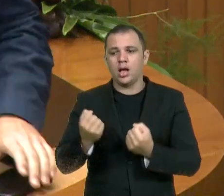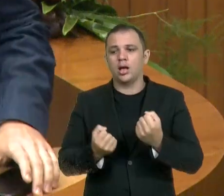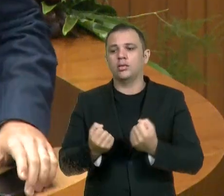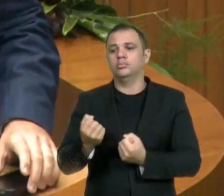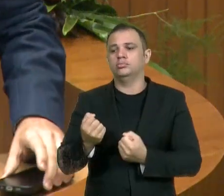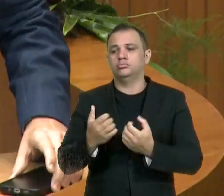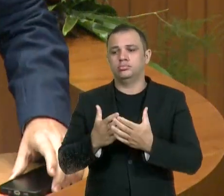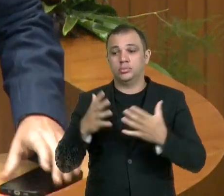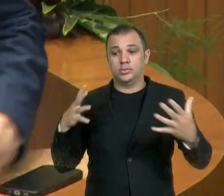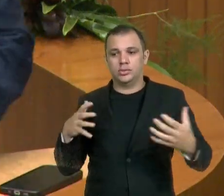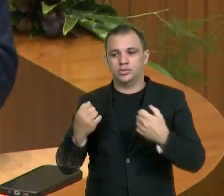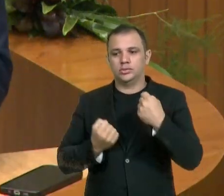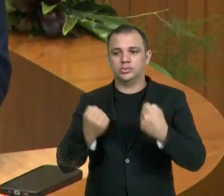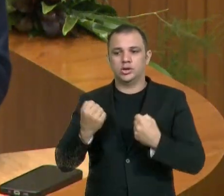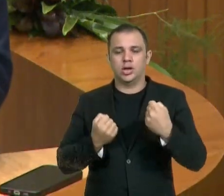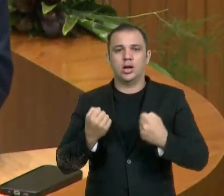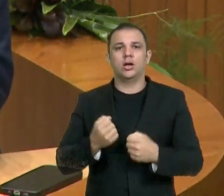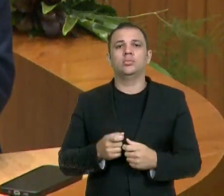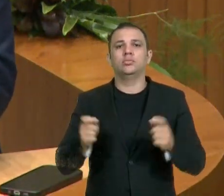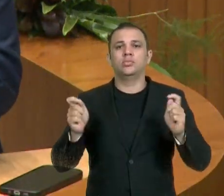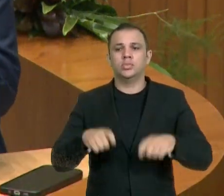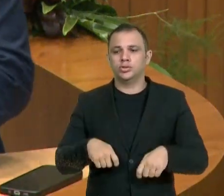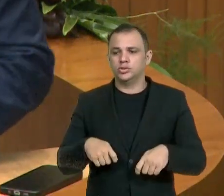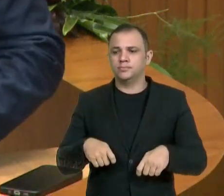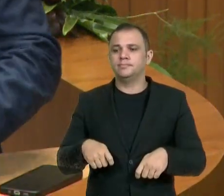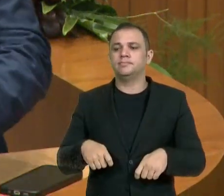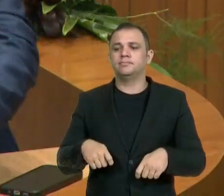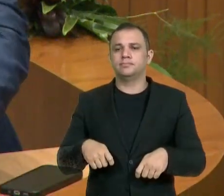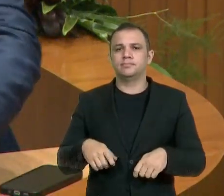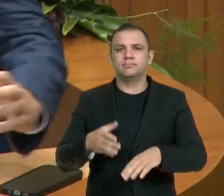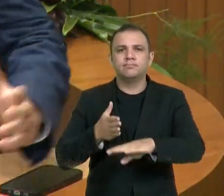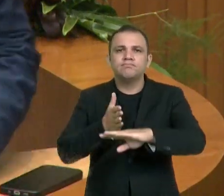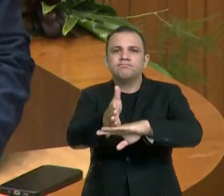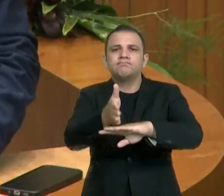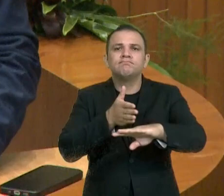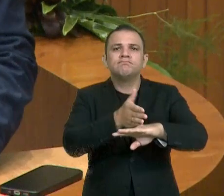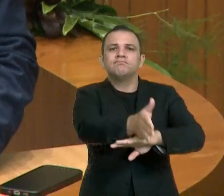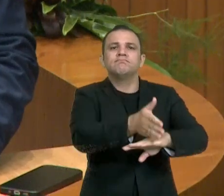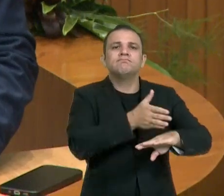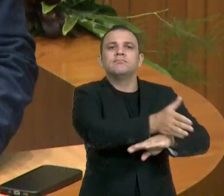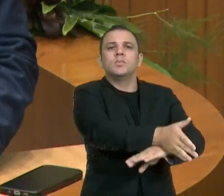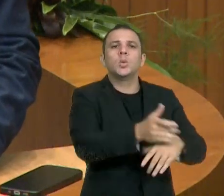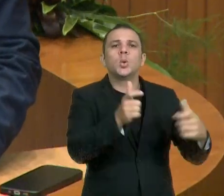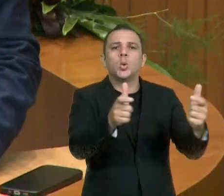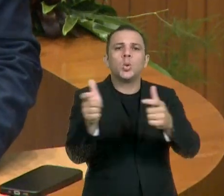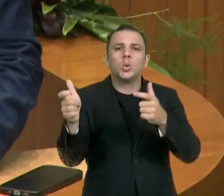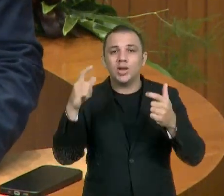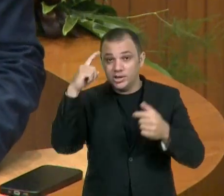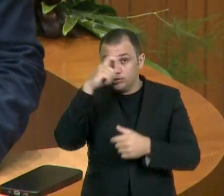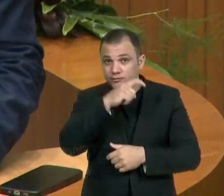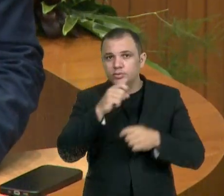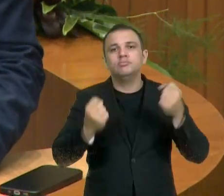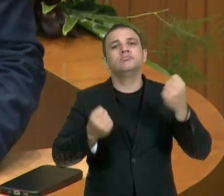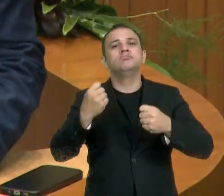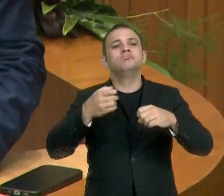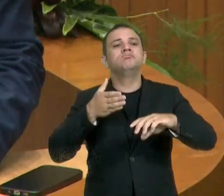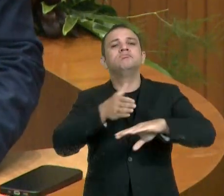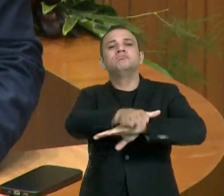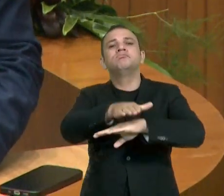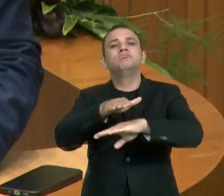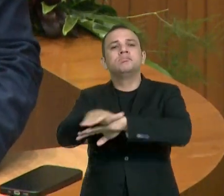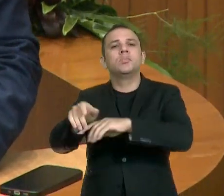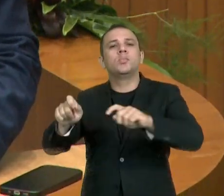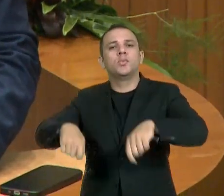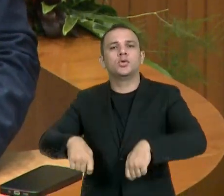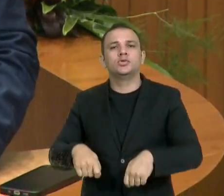me orientou, para que possa entrar em acessos dos mais difíceis, né? Percorrer a zona